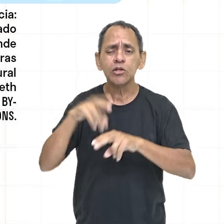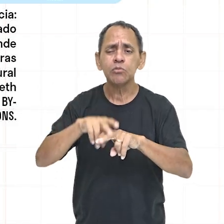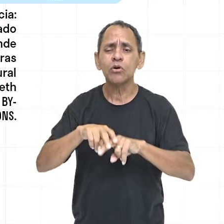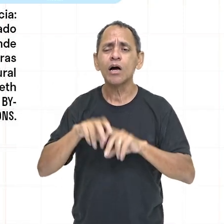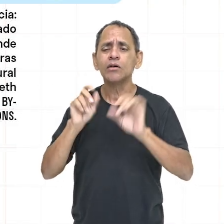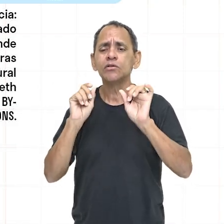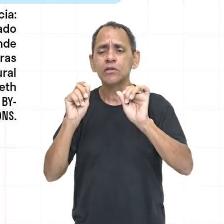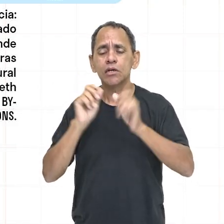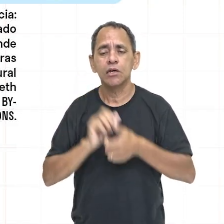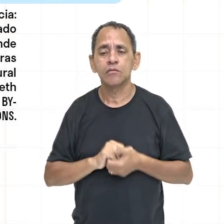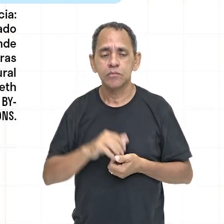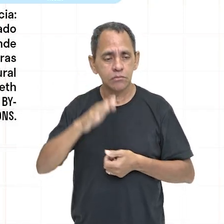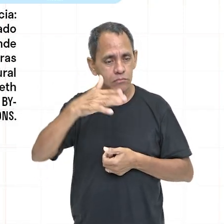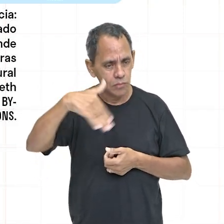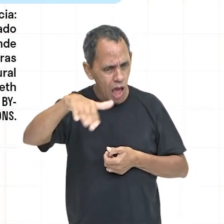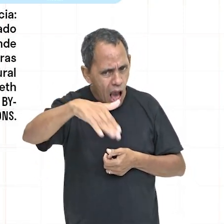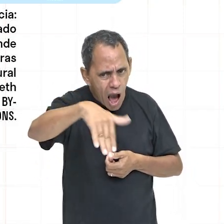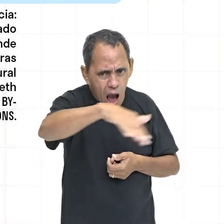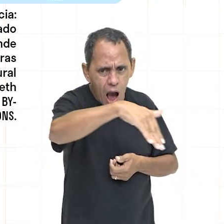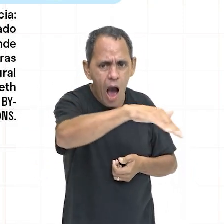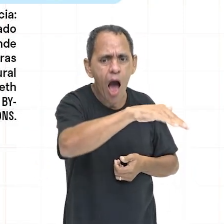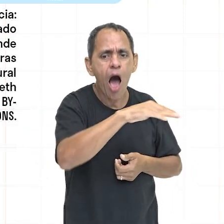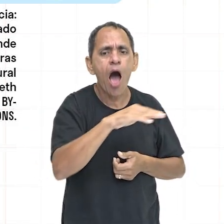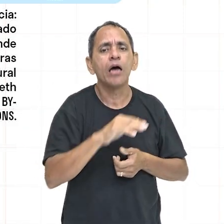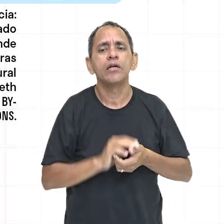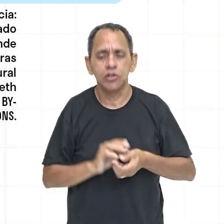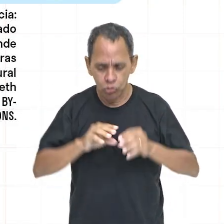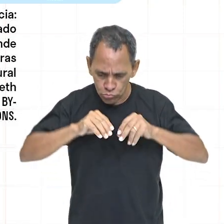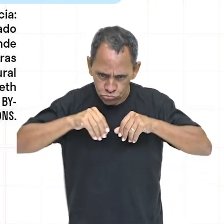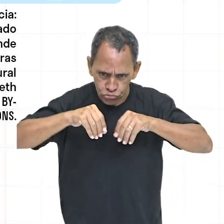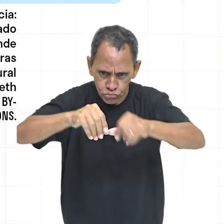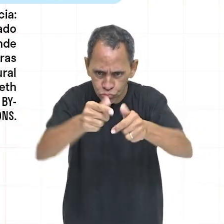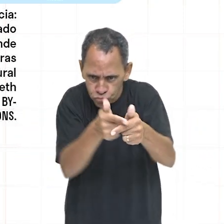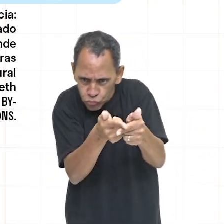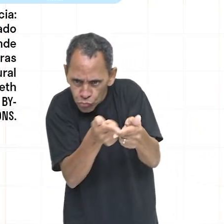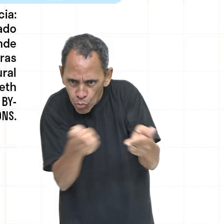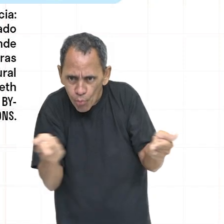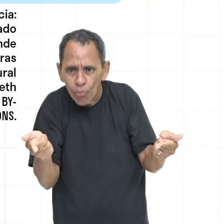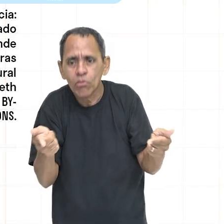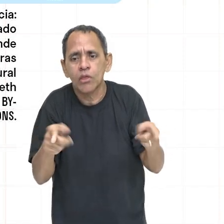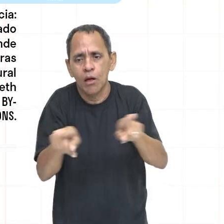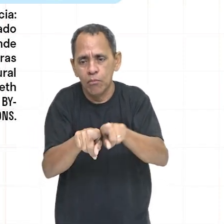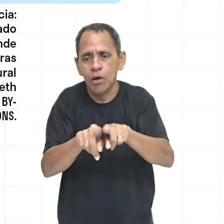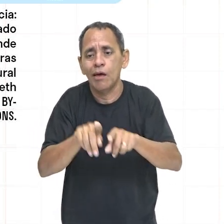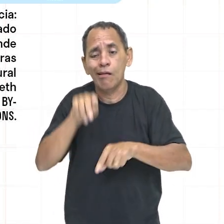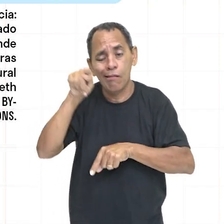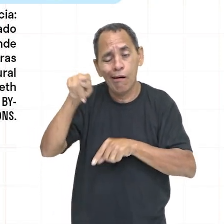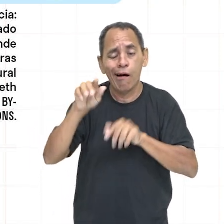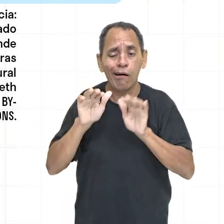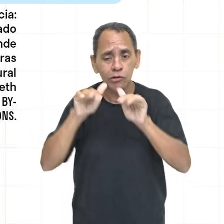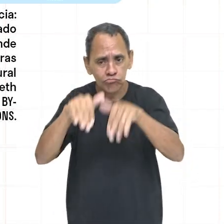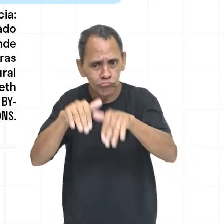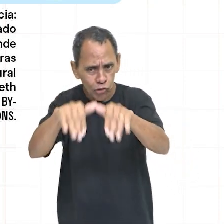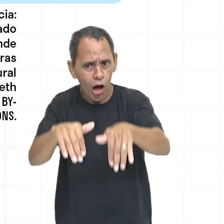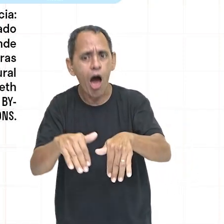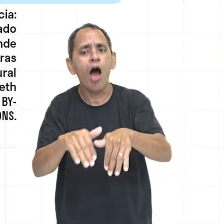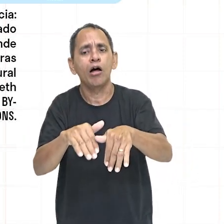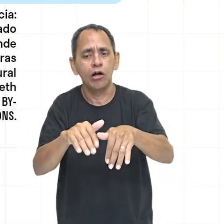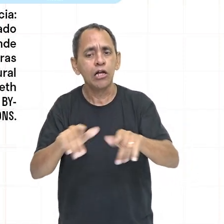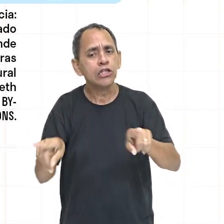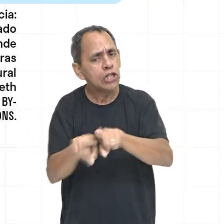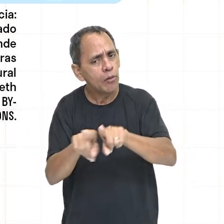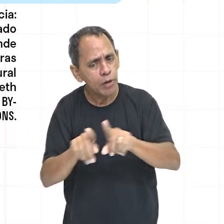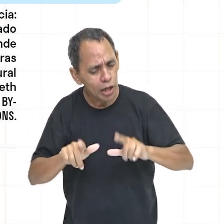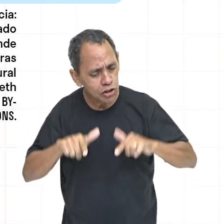de extensas áreas desérticas lá na Austrália e atividades econômicas que consomem